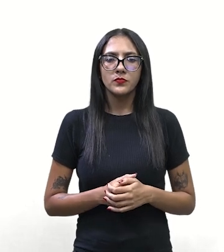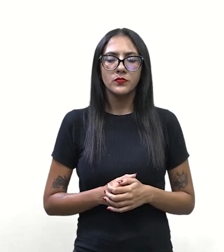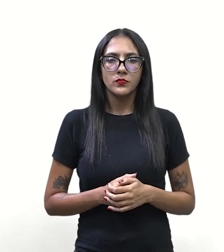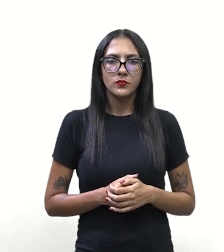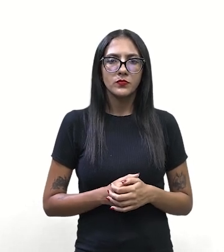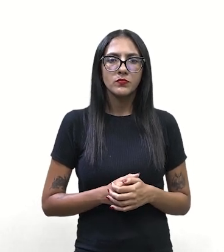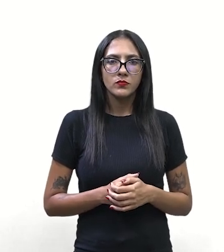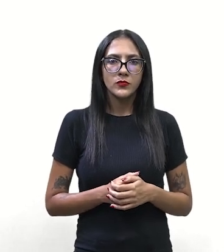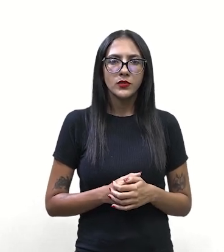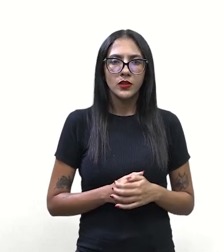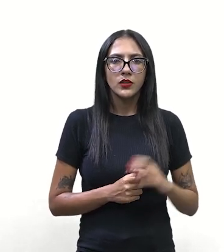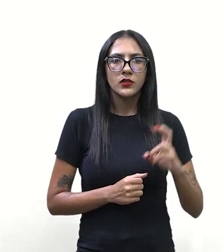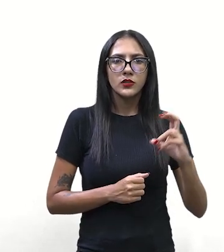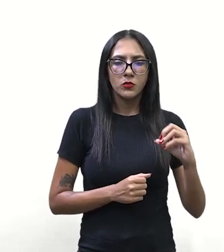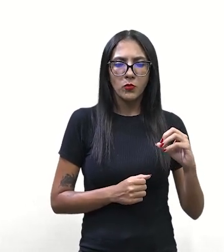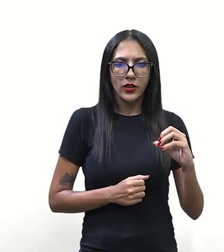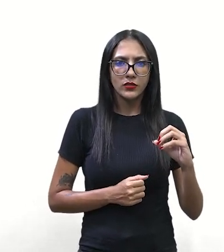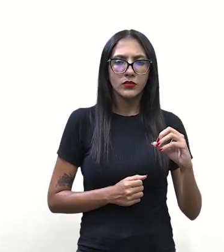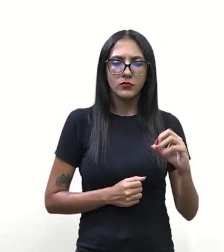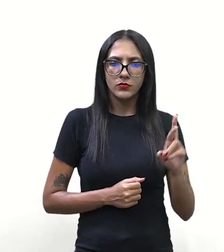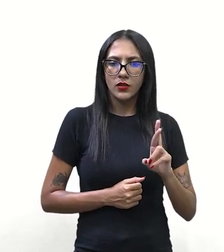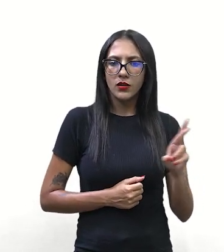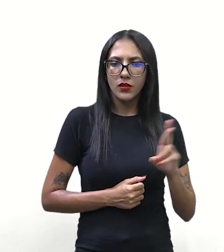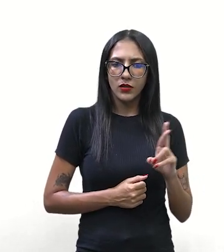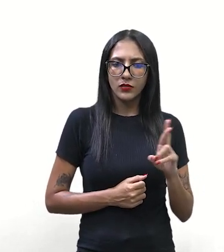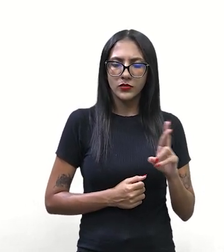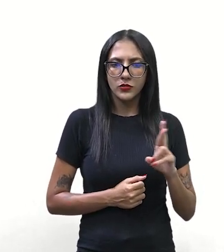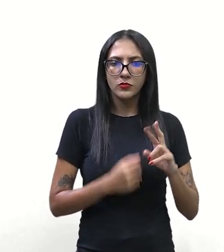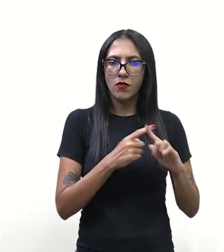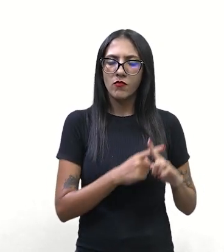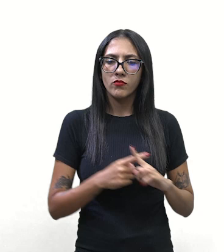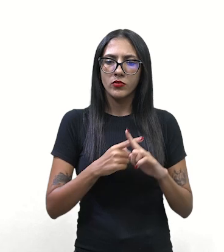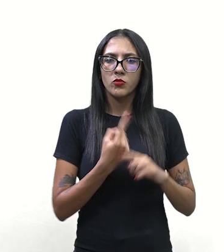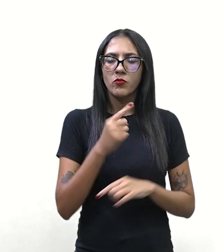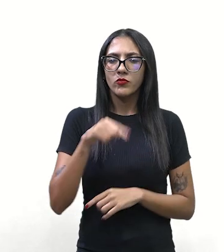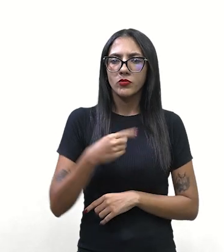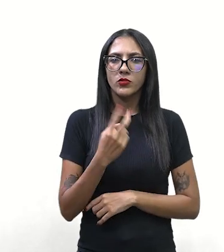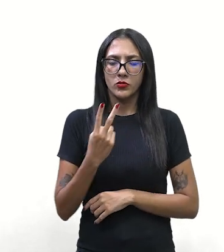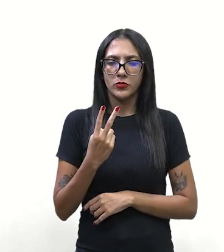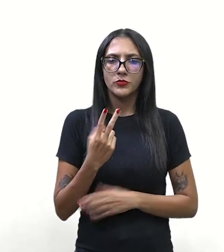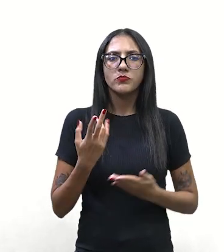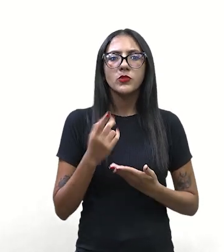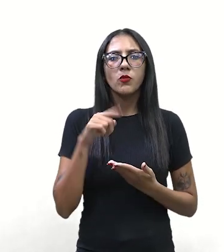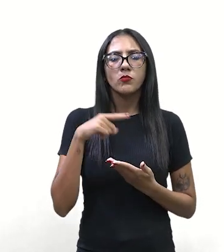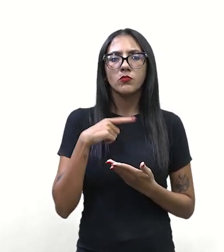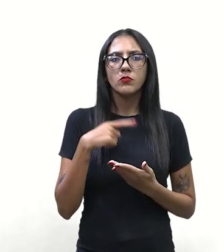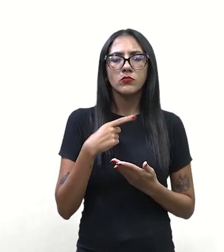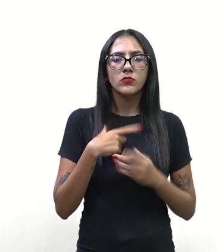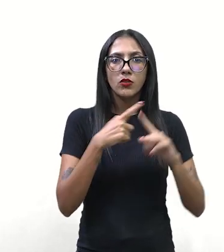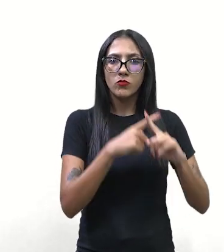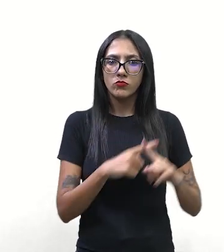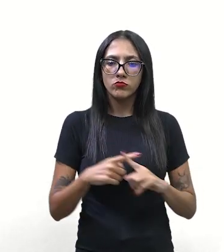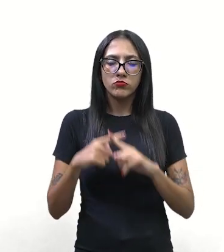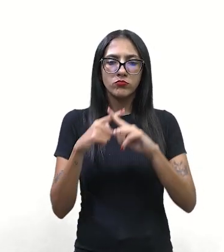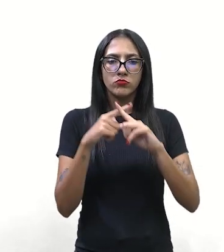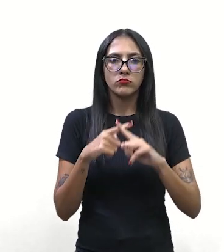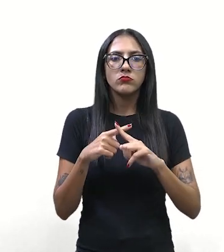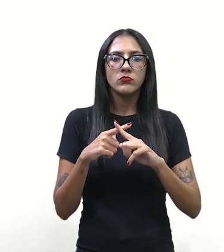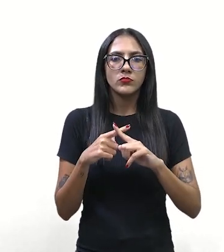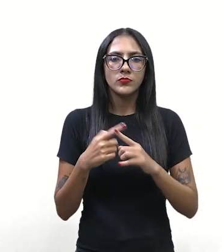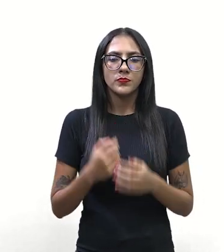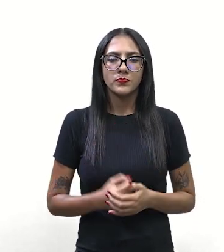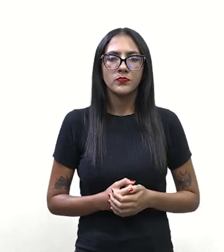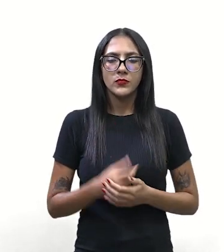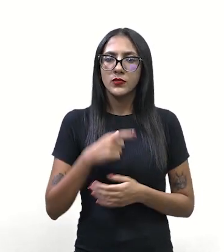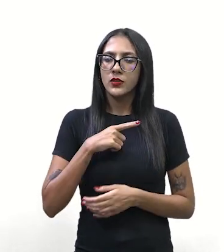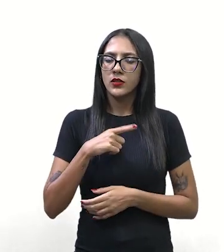por 1,2, e quem é o preço de custo? 50. Então, quando você multiplica 1,2 vezes 50,